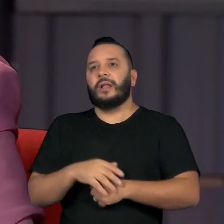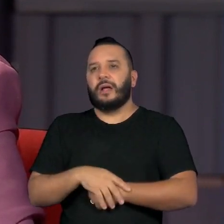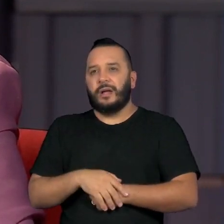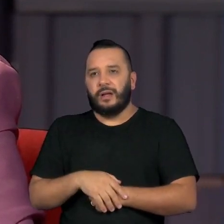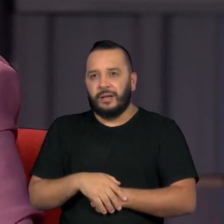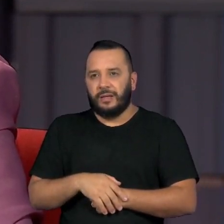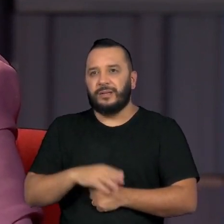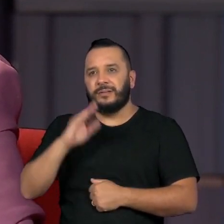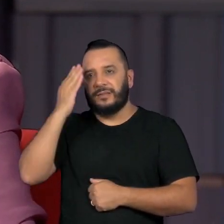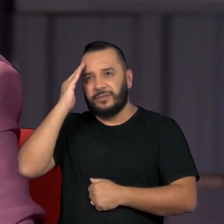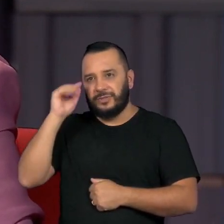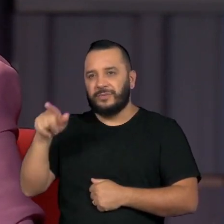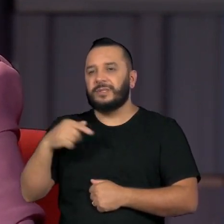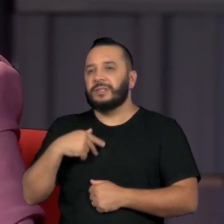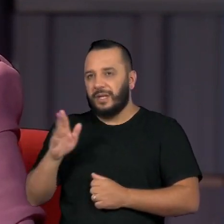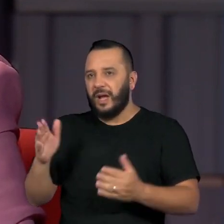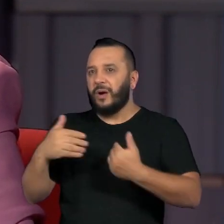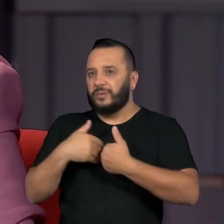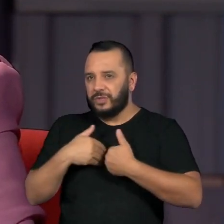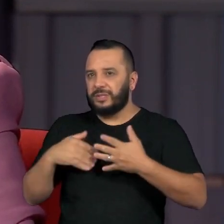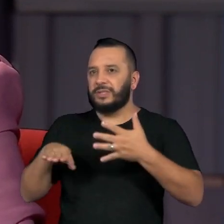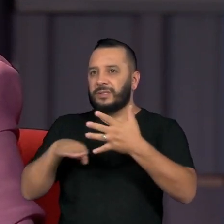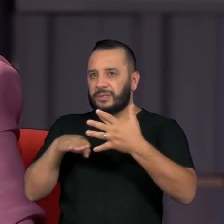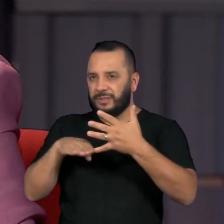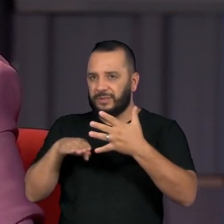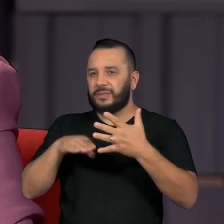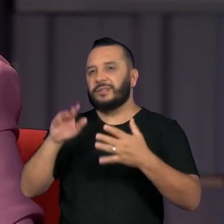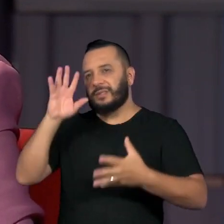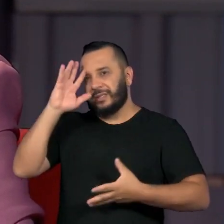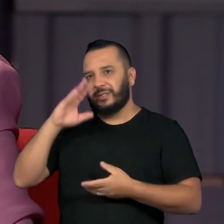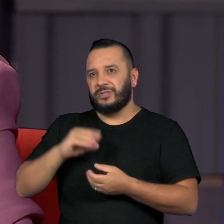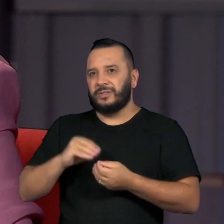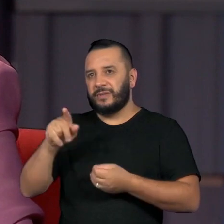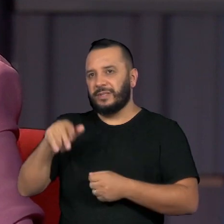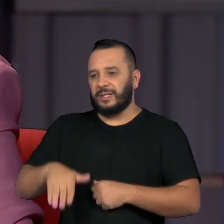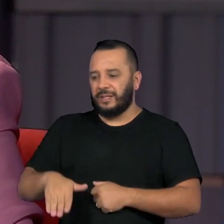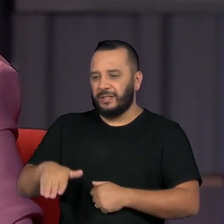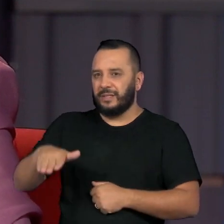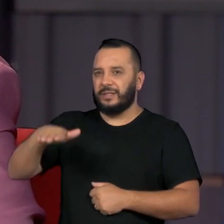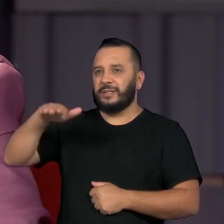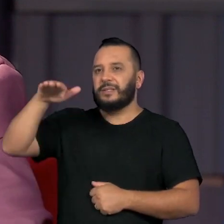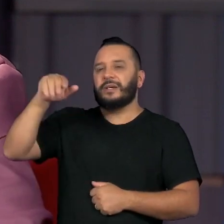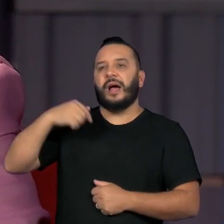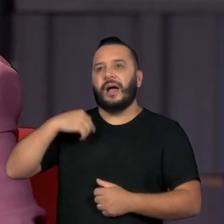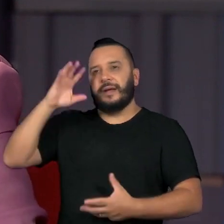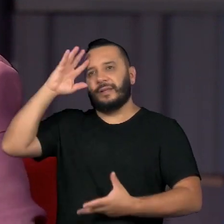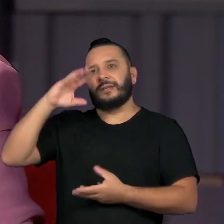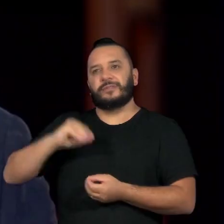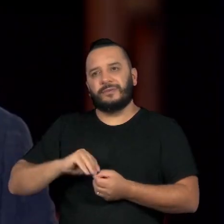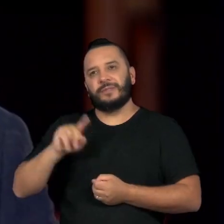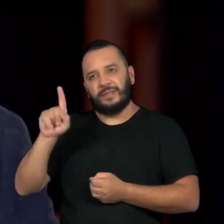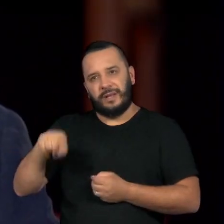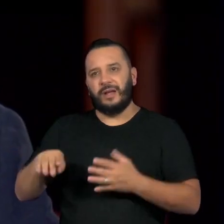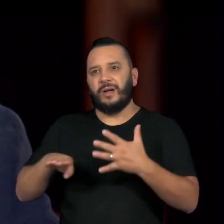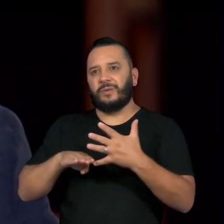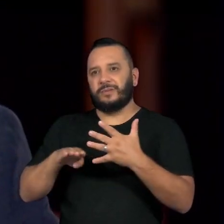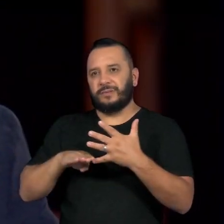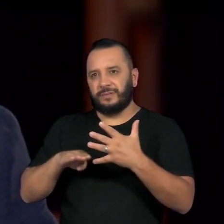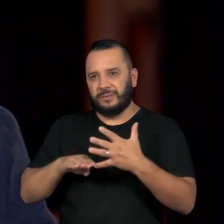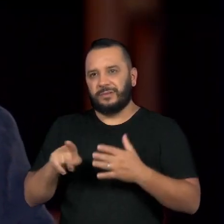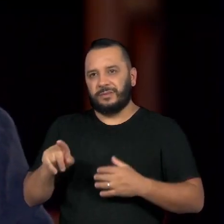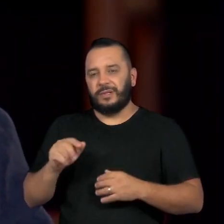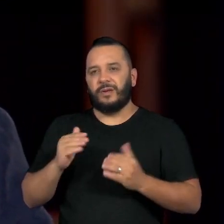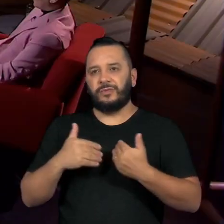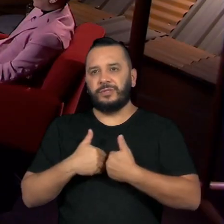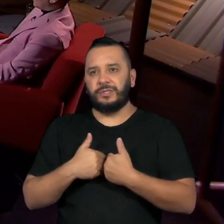realmente, você é autista. Pelas características da sua infância, de tudo que você passou, hoje eu estou entendendo. Tabata, o meu